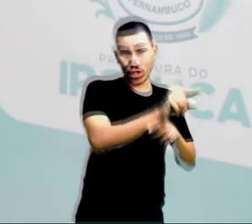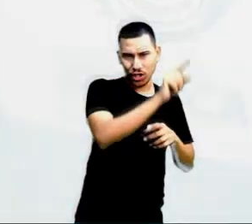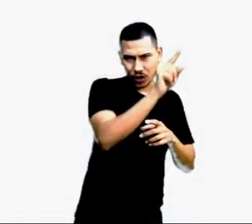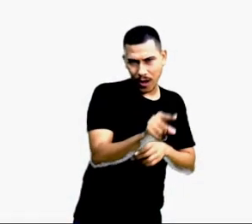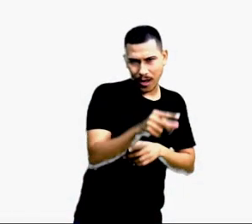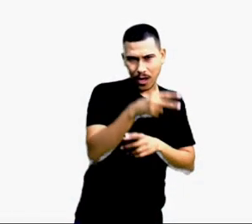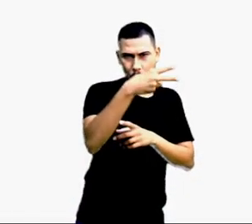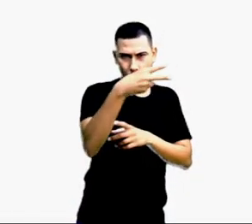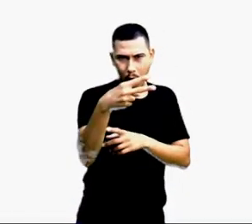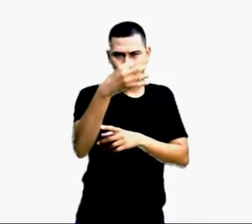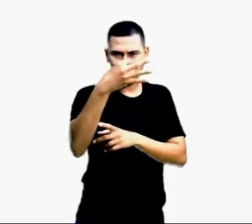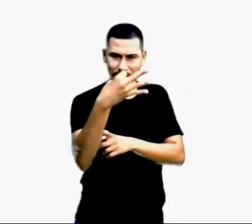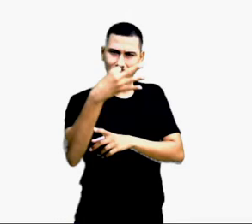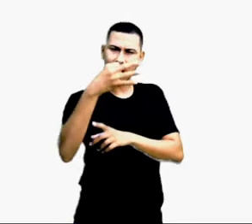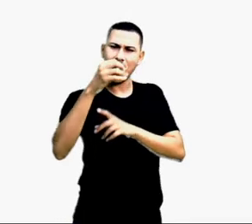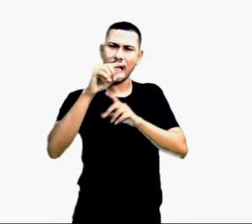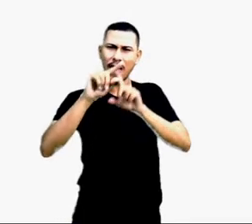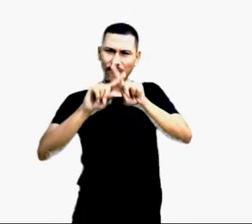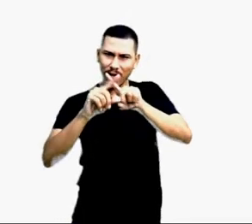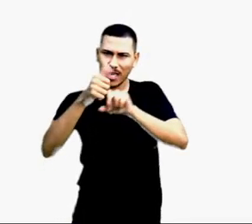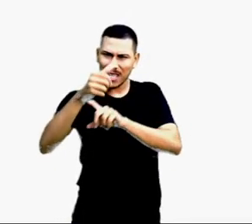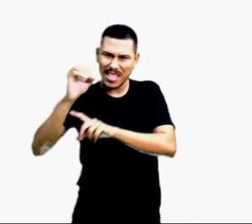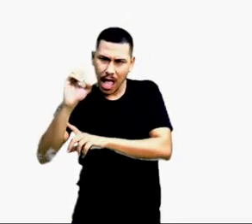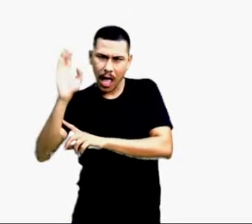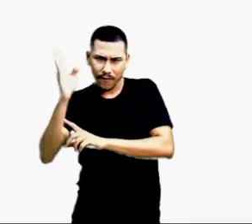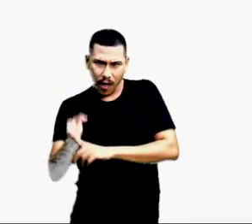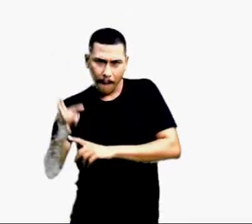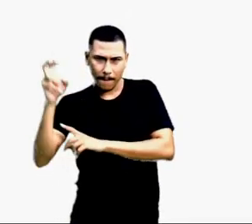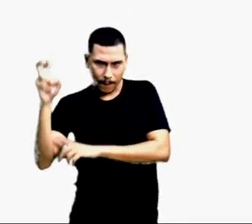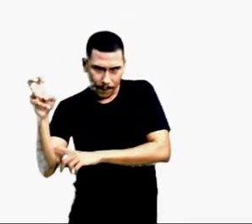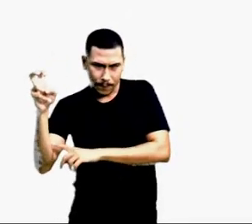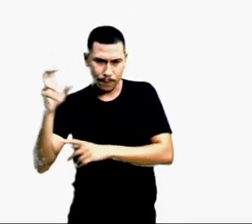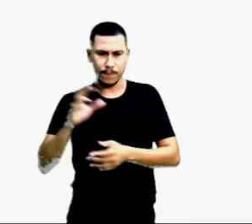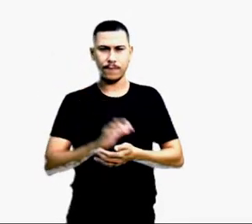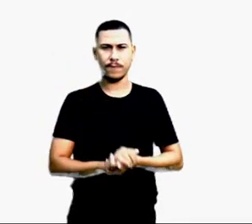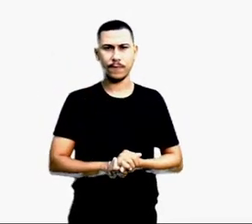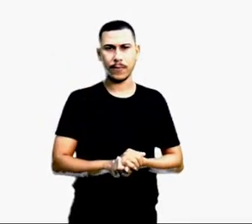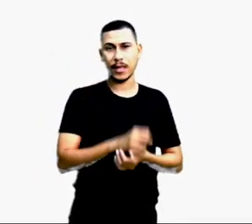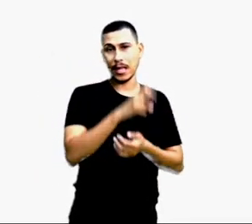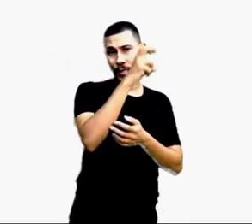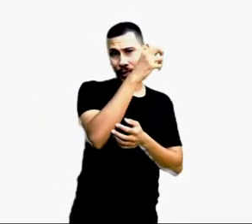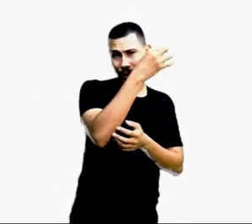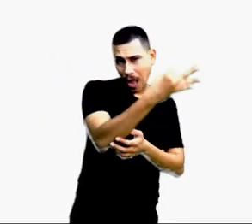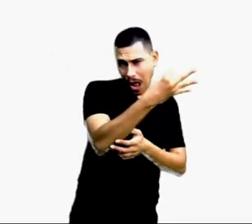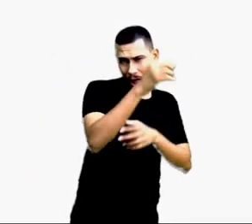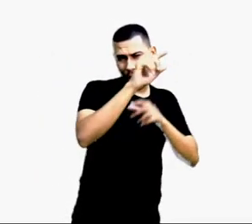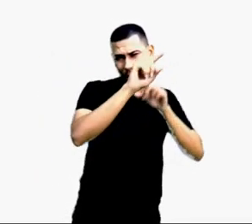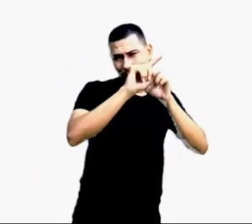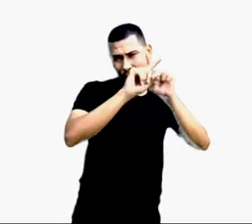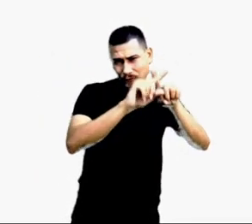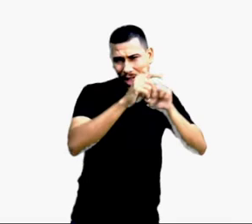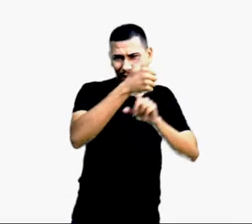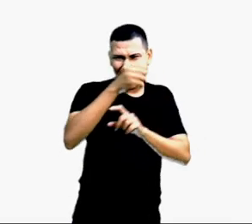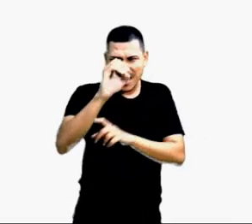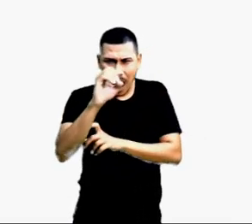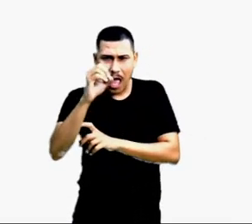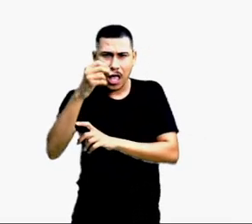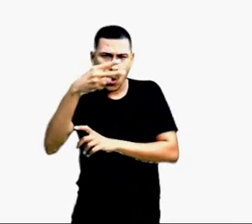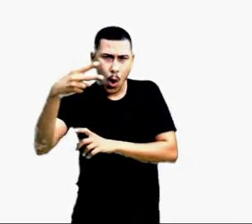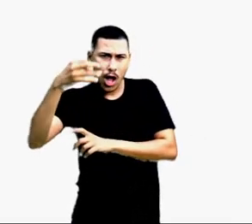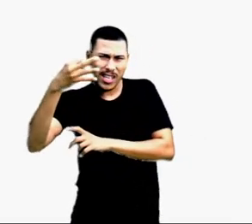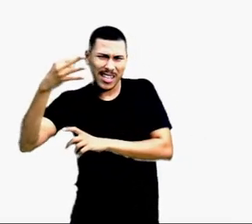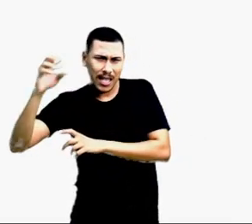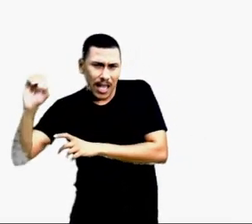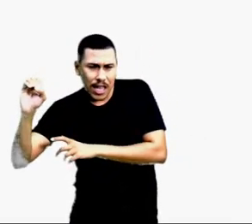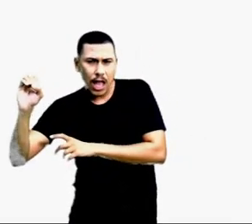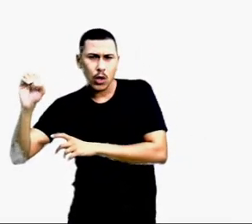igual 3 vezes 100 dividido por 5. 3 vezes 100, 300, dividido por 5,